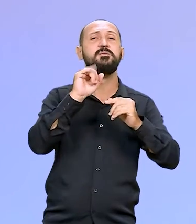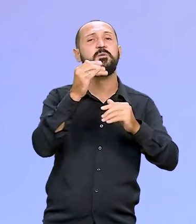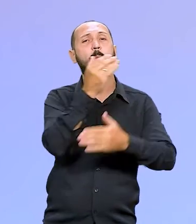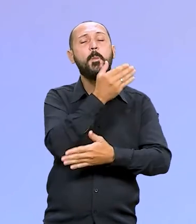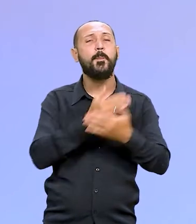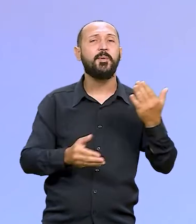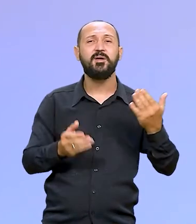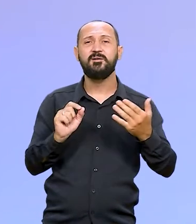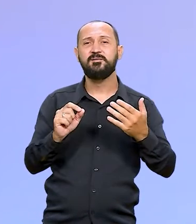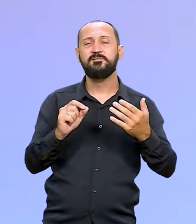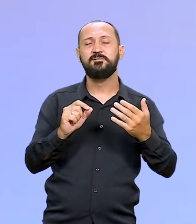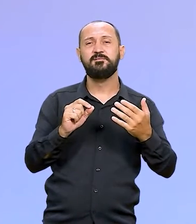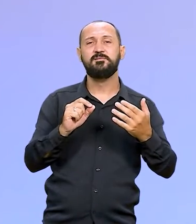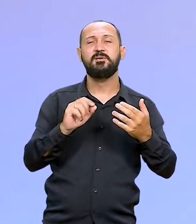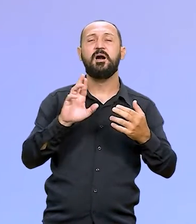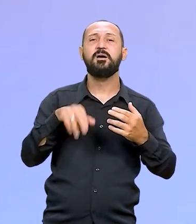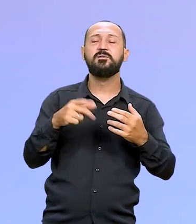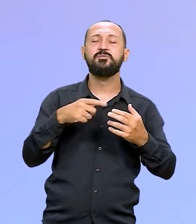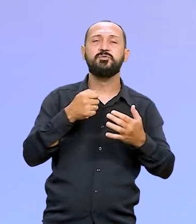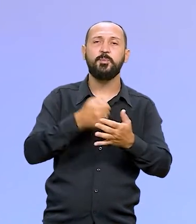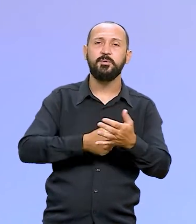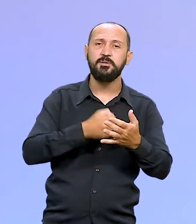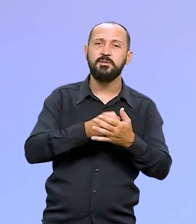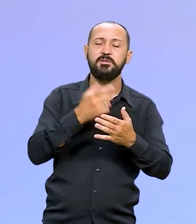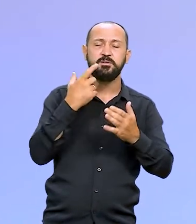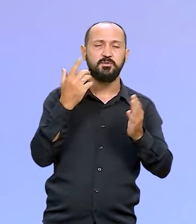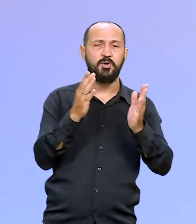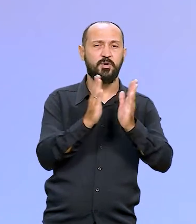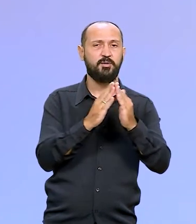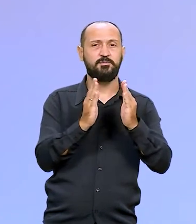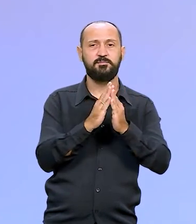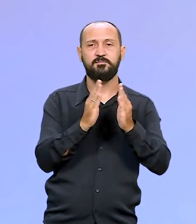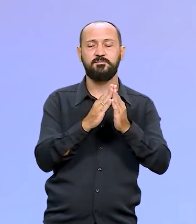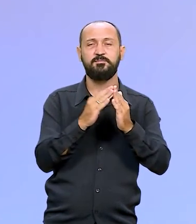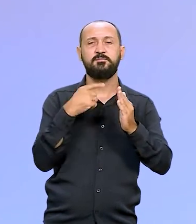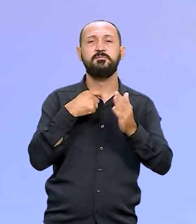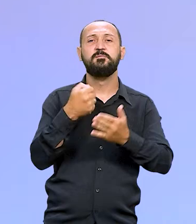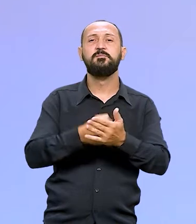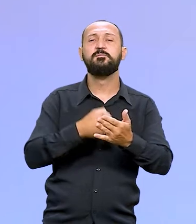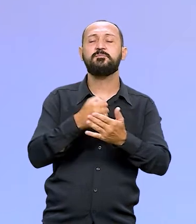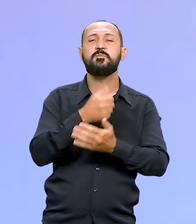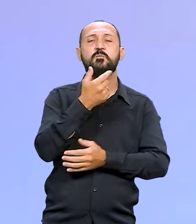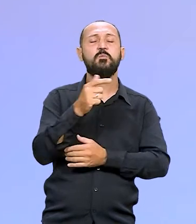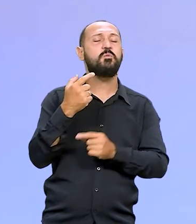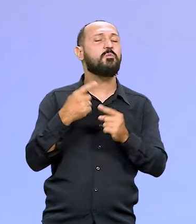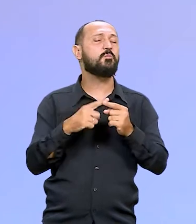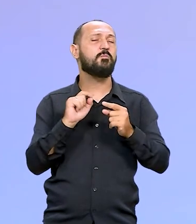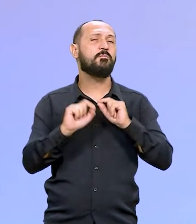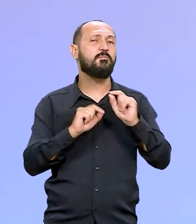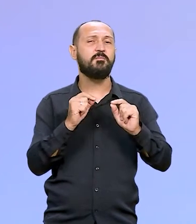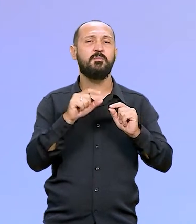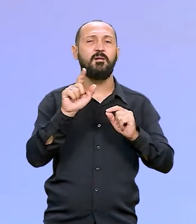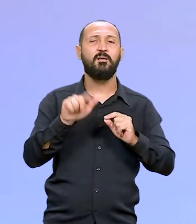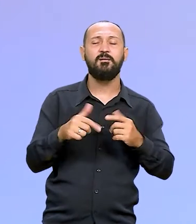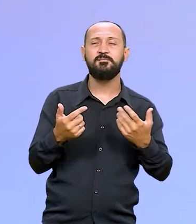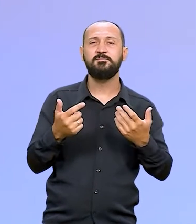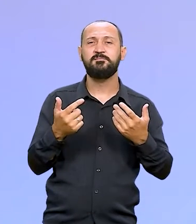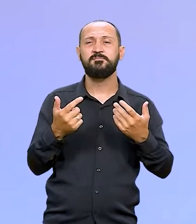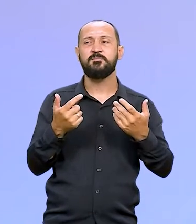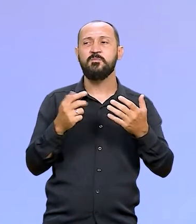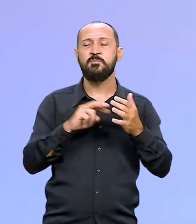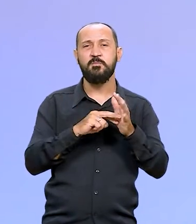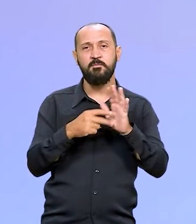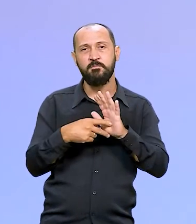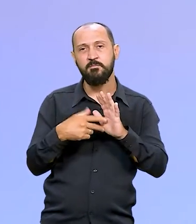imóvel, porque senão perde a razão de ser uma garantia, né? Se o imóvel não vale aquilo que está garantindo, não teria razão de